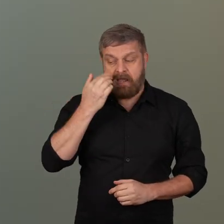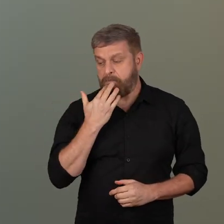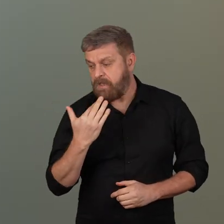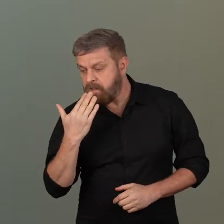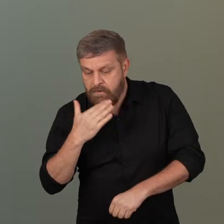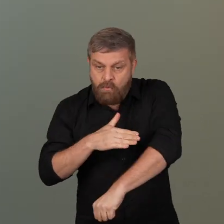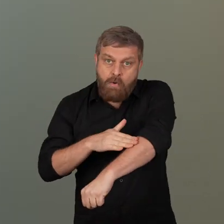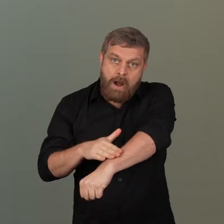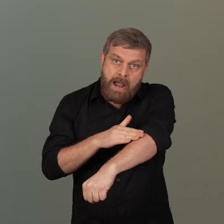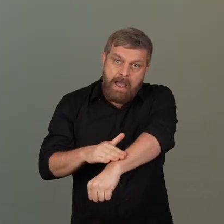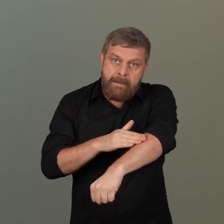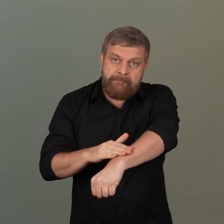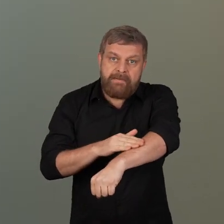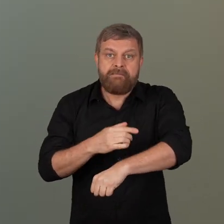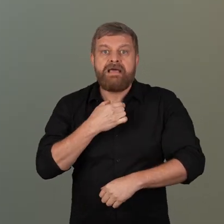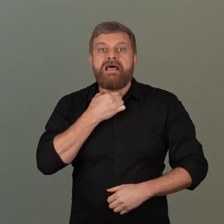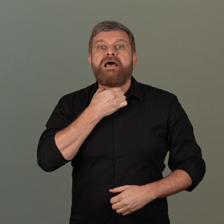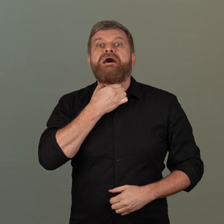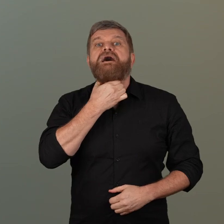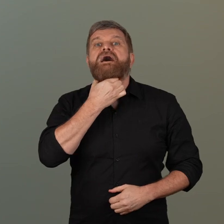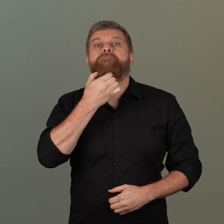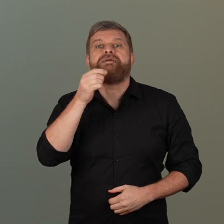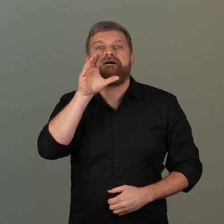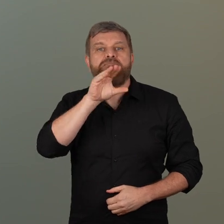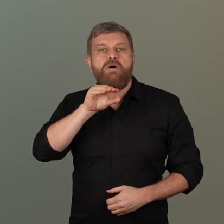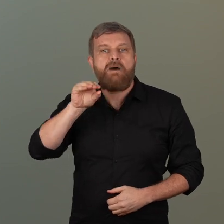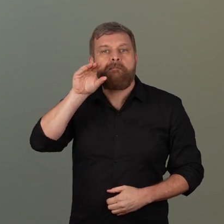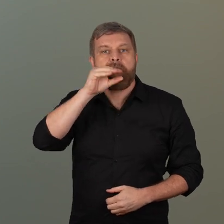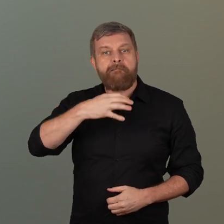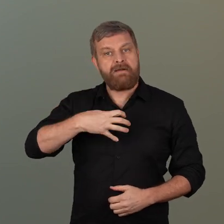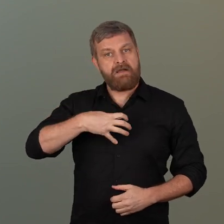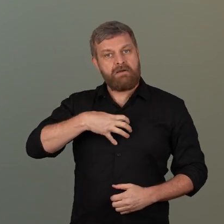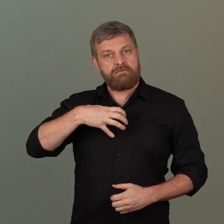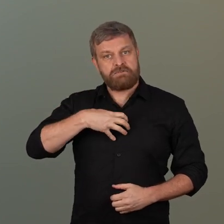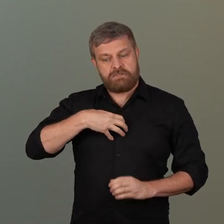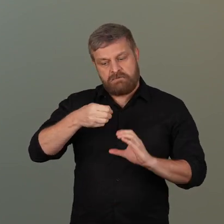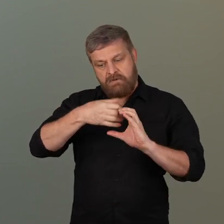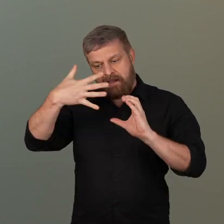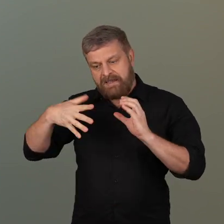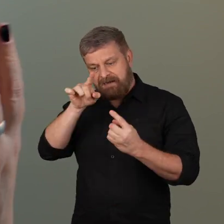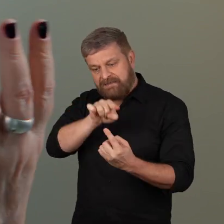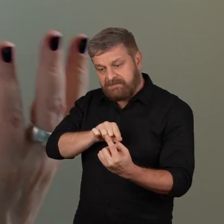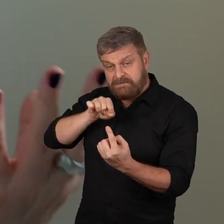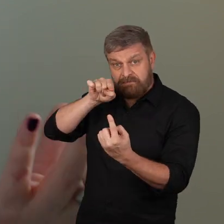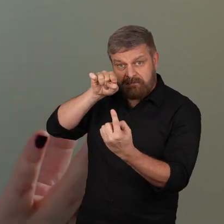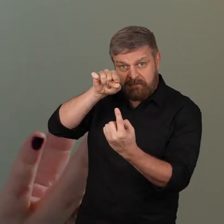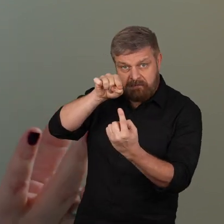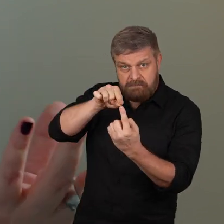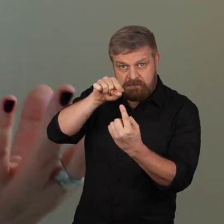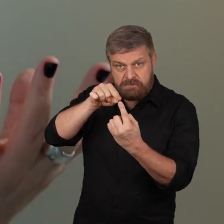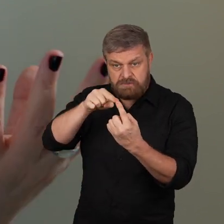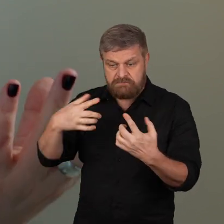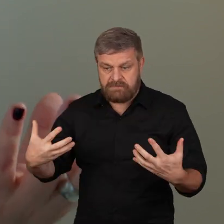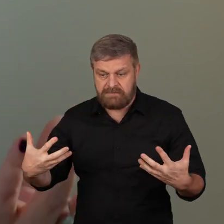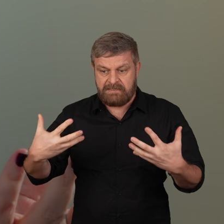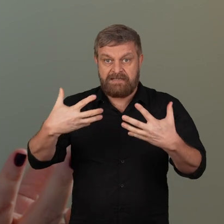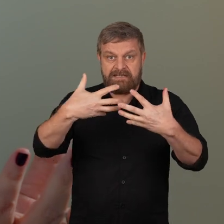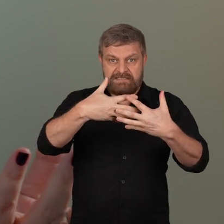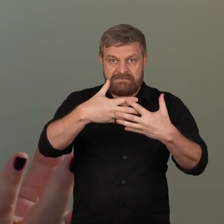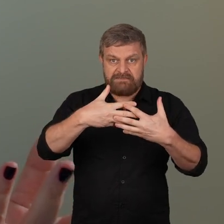minha pele, o meu timbre de voz. Essas características objetivas, integradas à